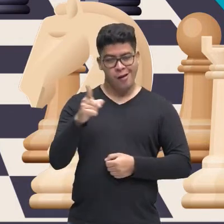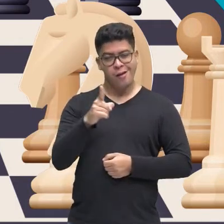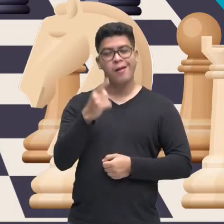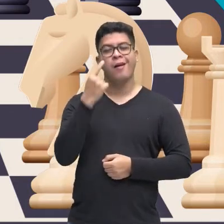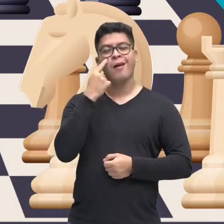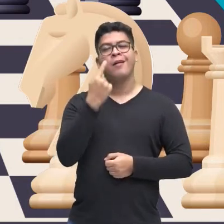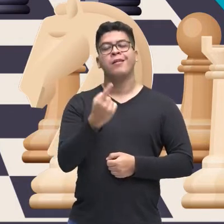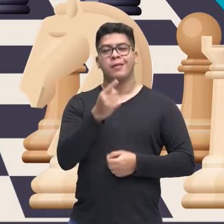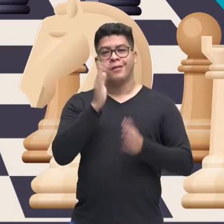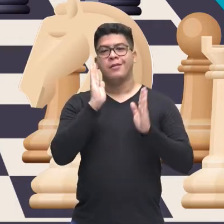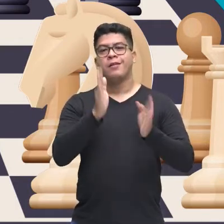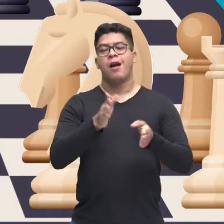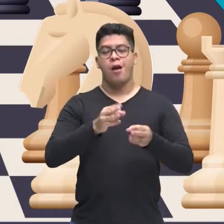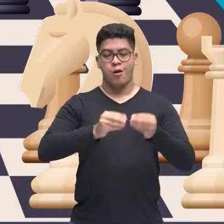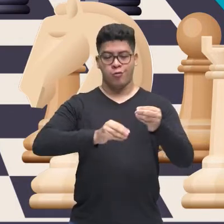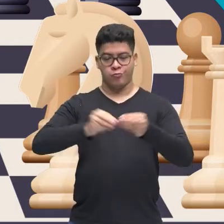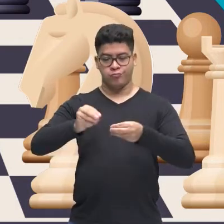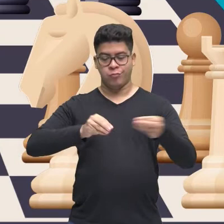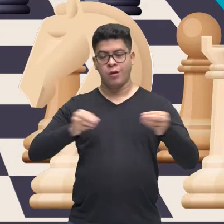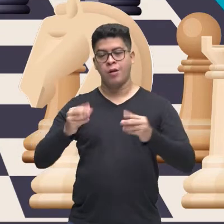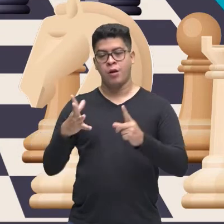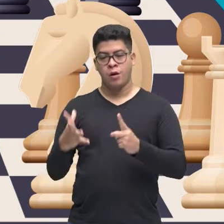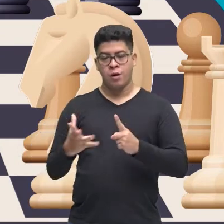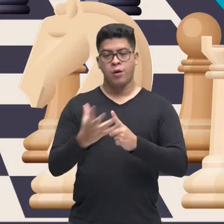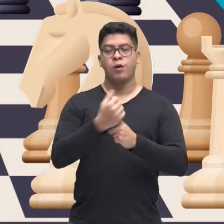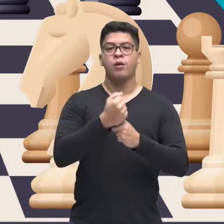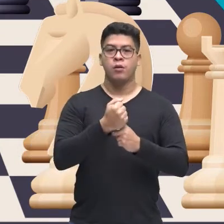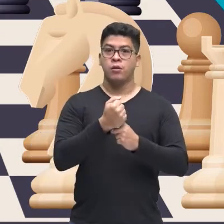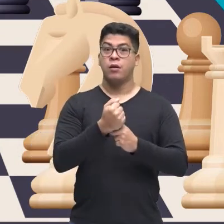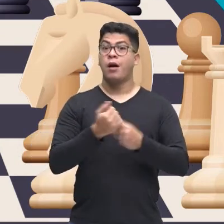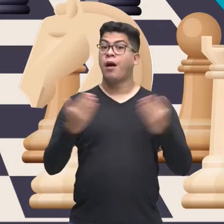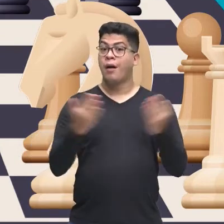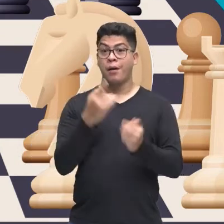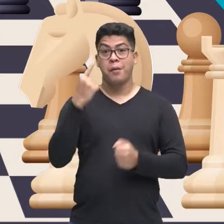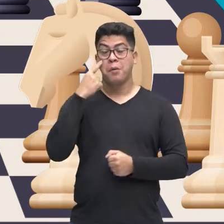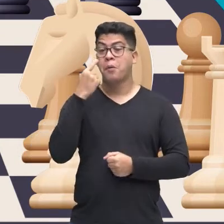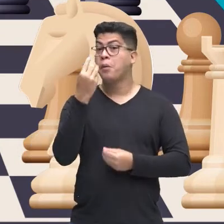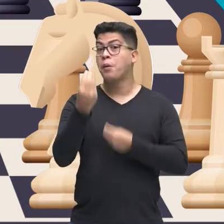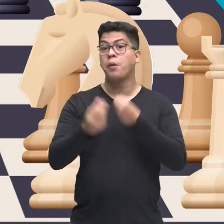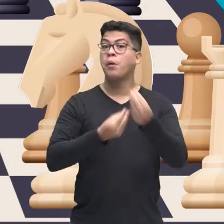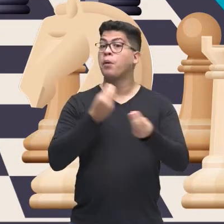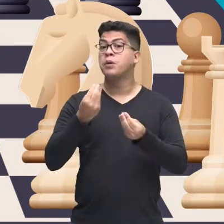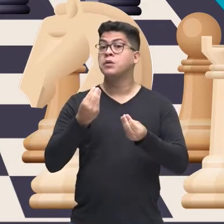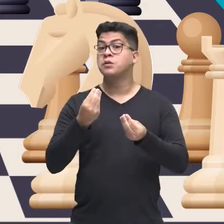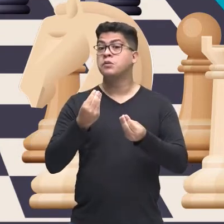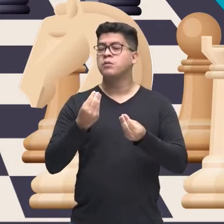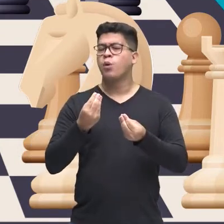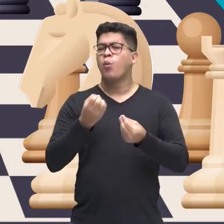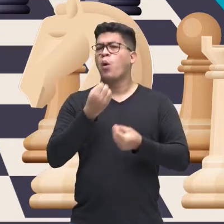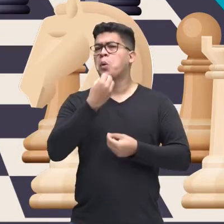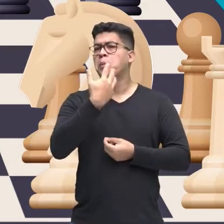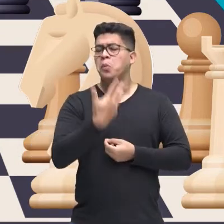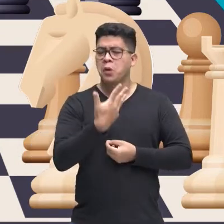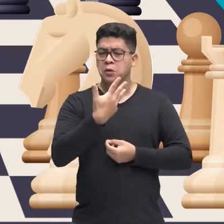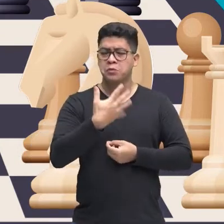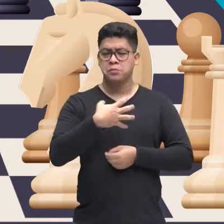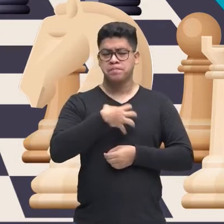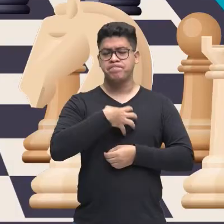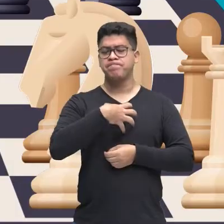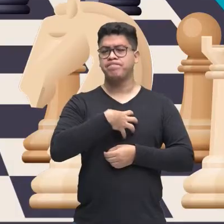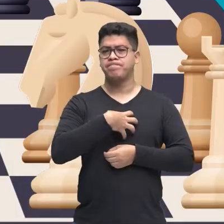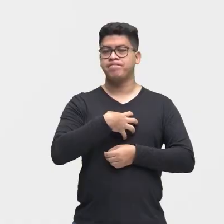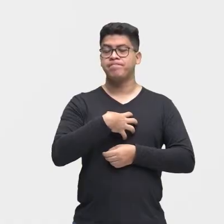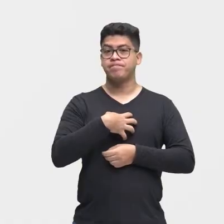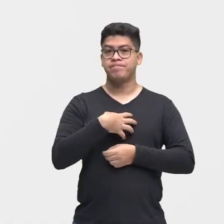os movimentos né as capturas agora eu quero dizer para vocês Quais são os benefícios de se jogar